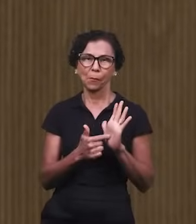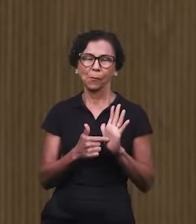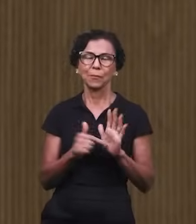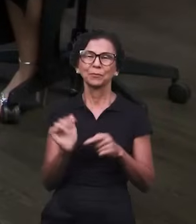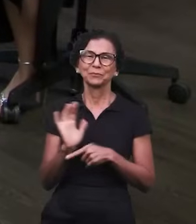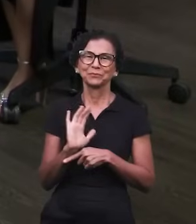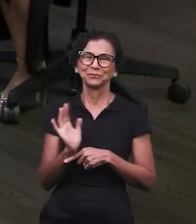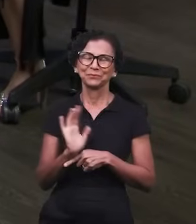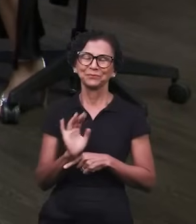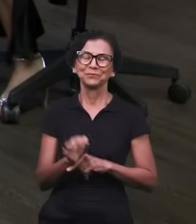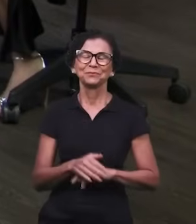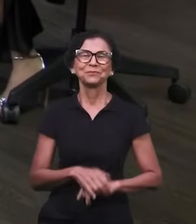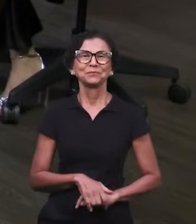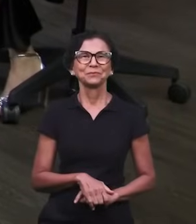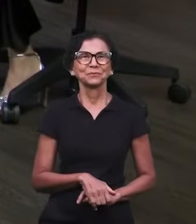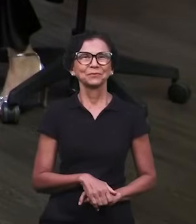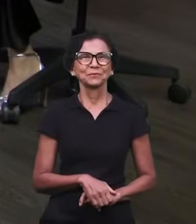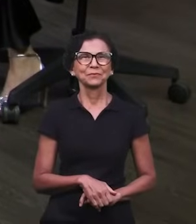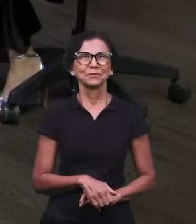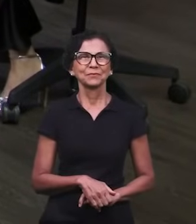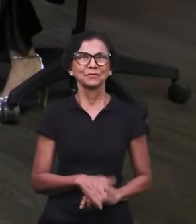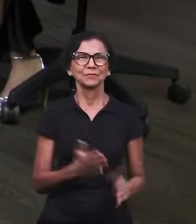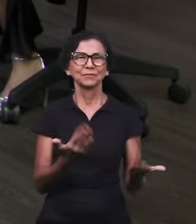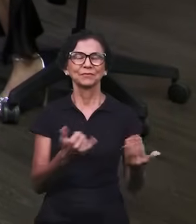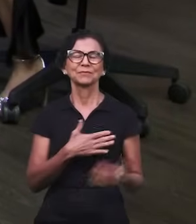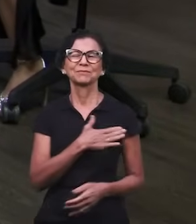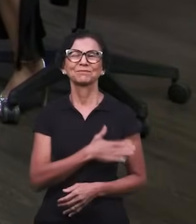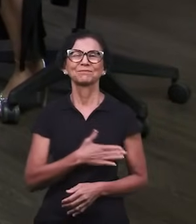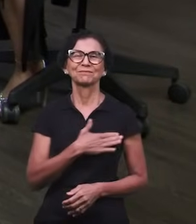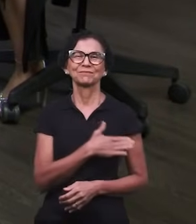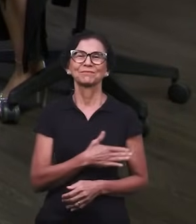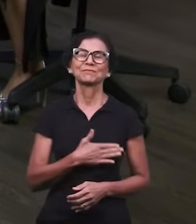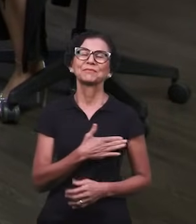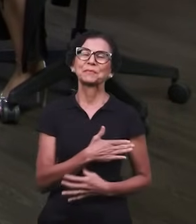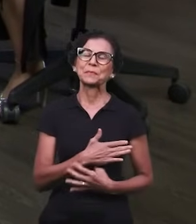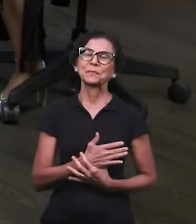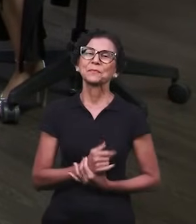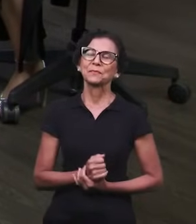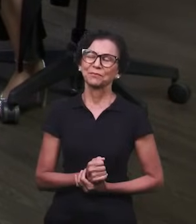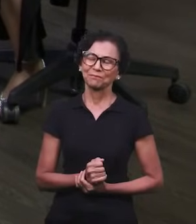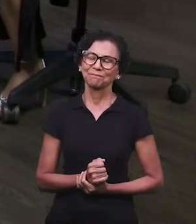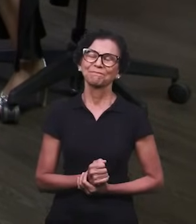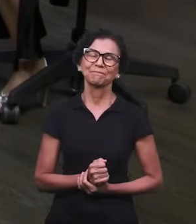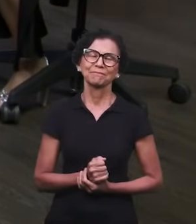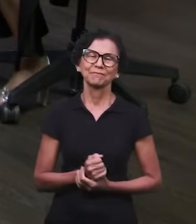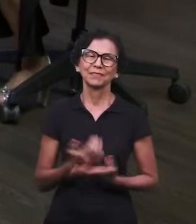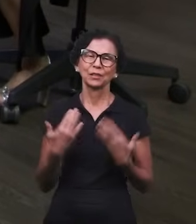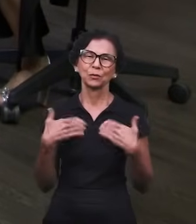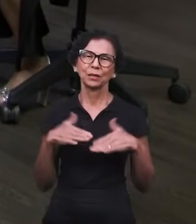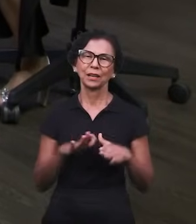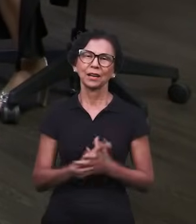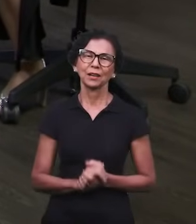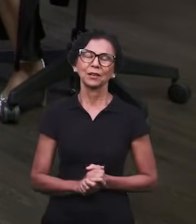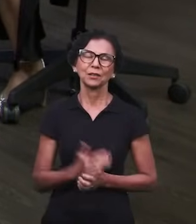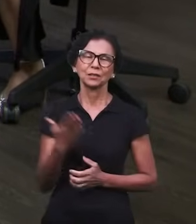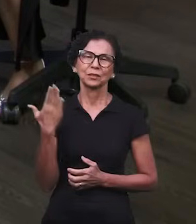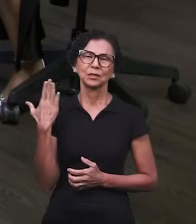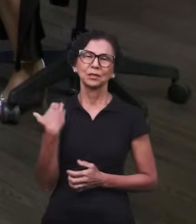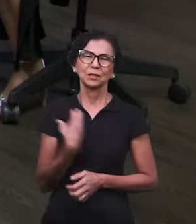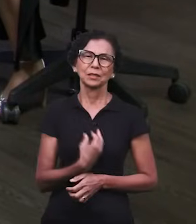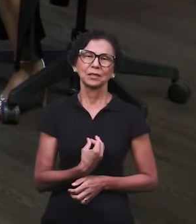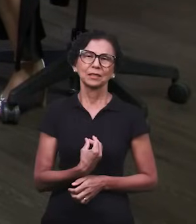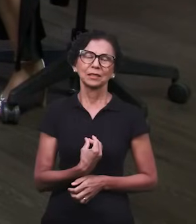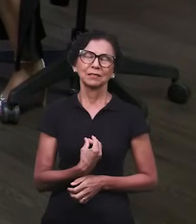aqui. Amém, glória a Deus. Os jovens gostam, né? Eles gostam, é isso mesmo. Faz parte. Na minha época não tinha